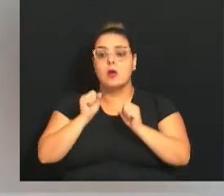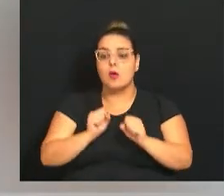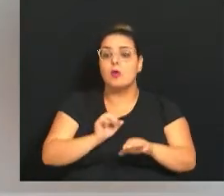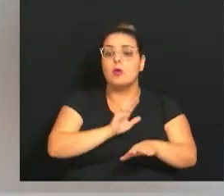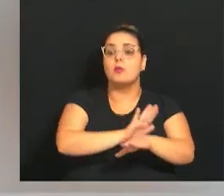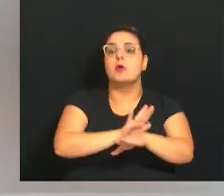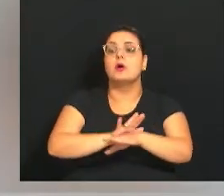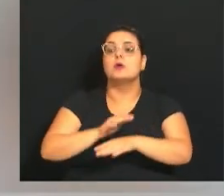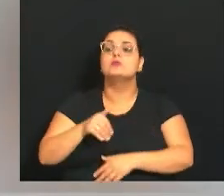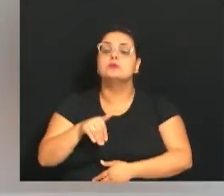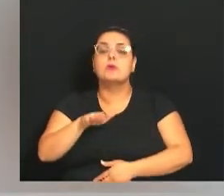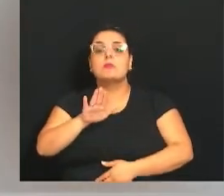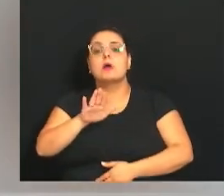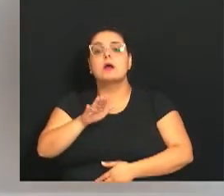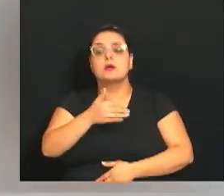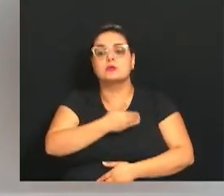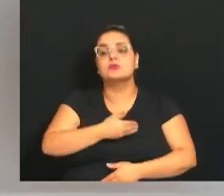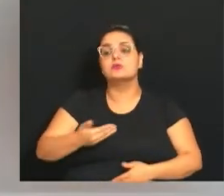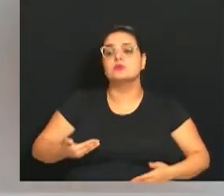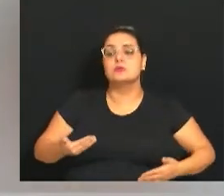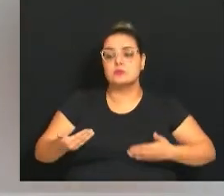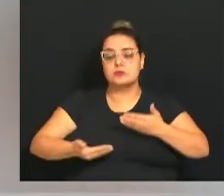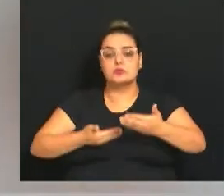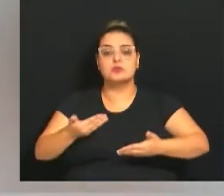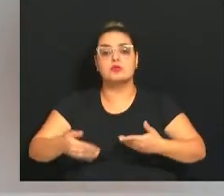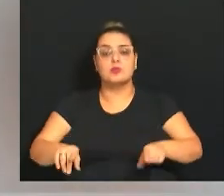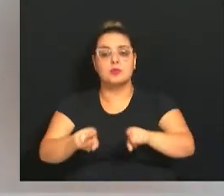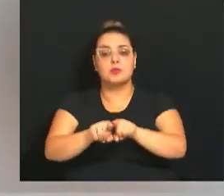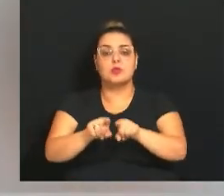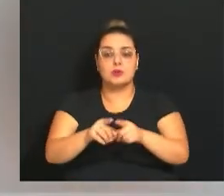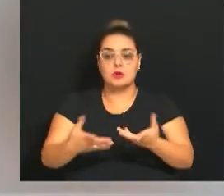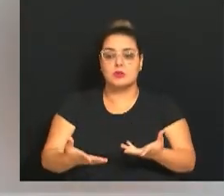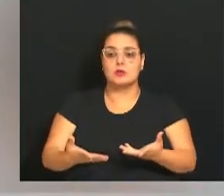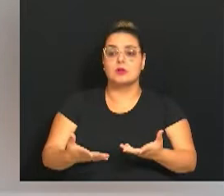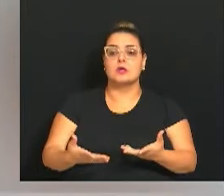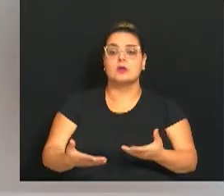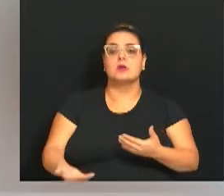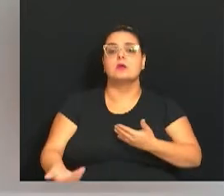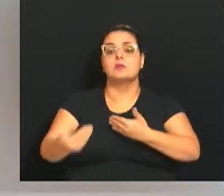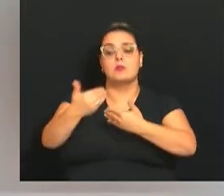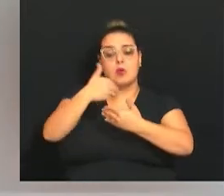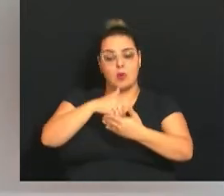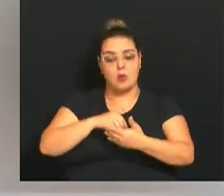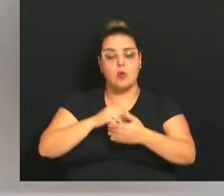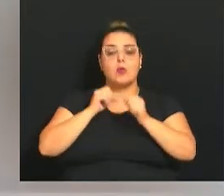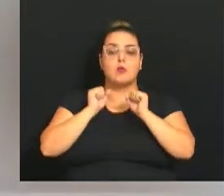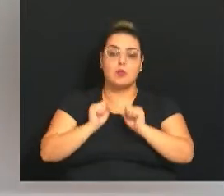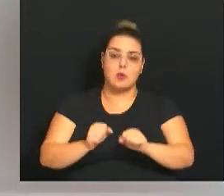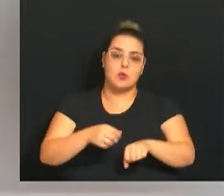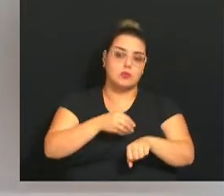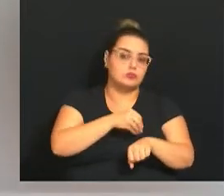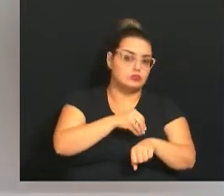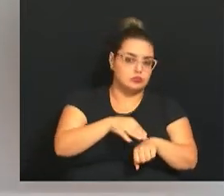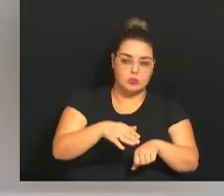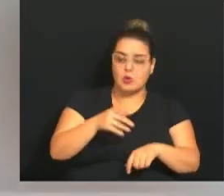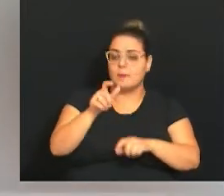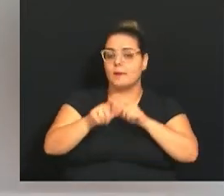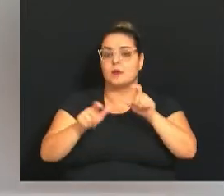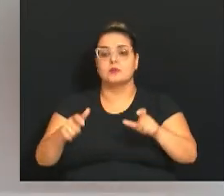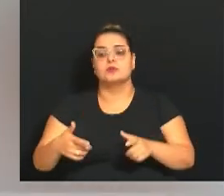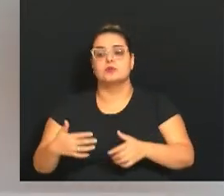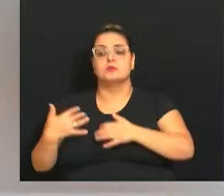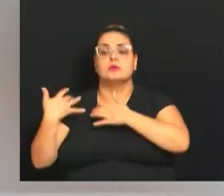serviço público, quanto também com aqueles outros que adentram o serviço público com qualificações, pessoas que têm ao longo dos